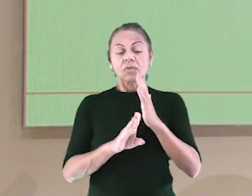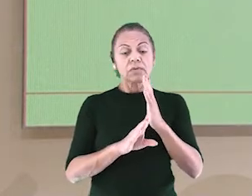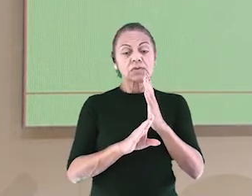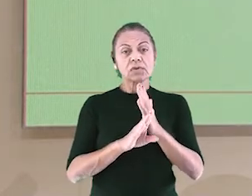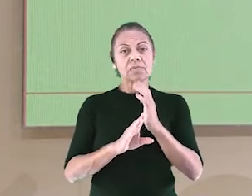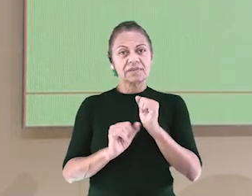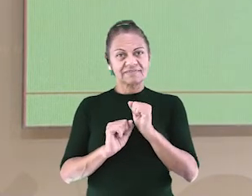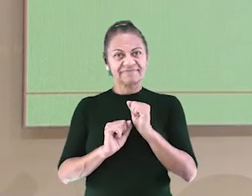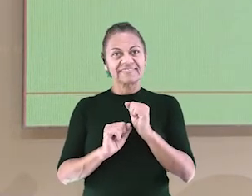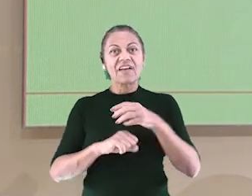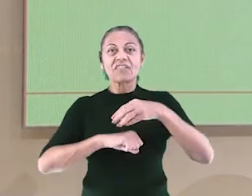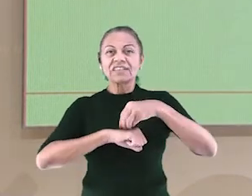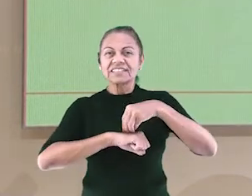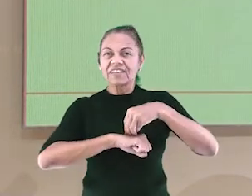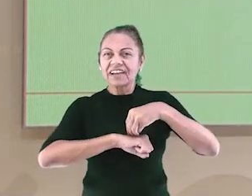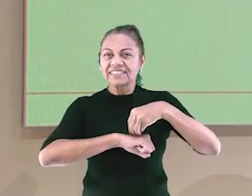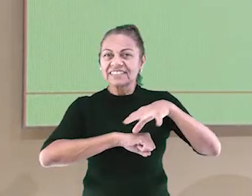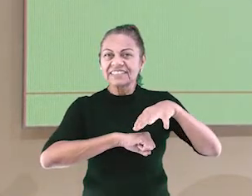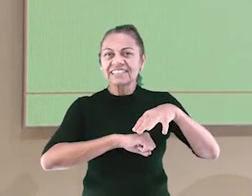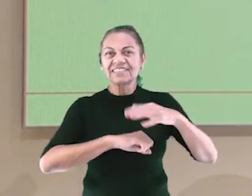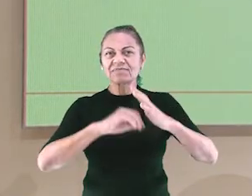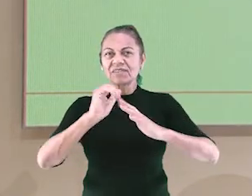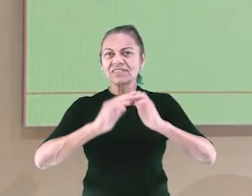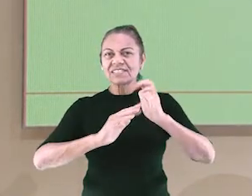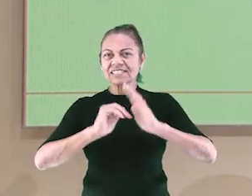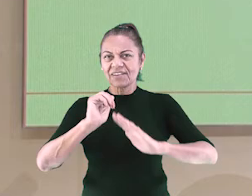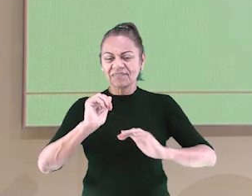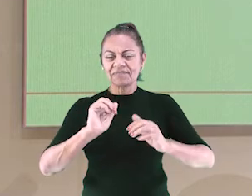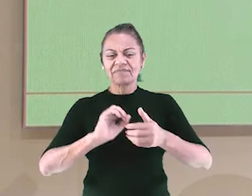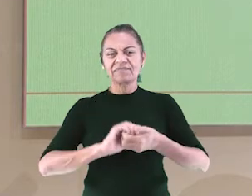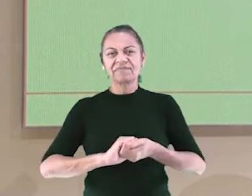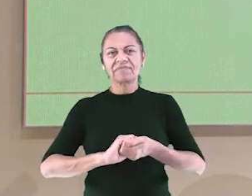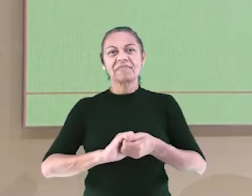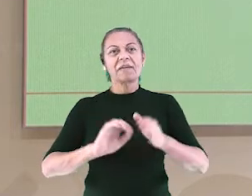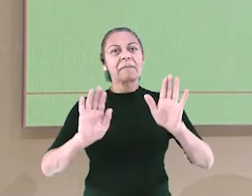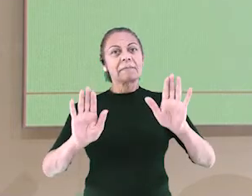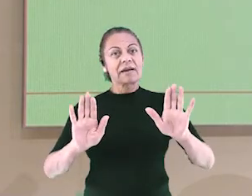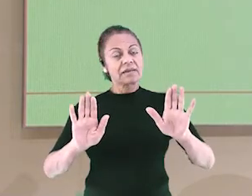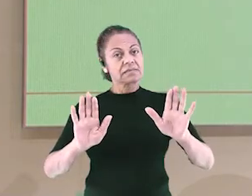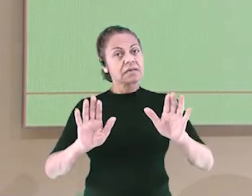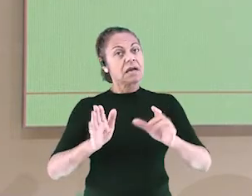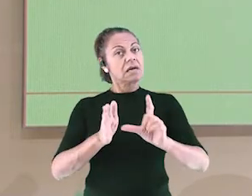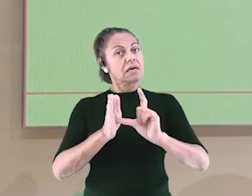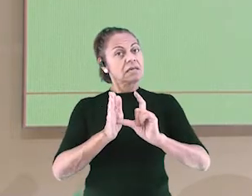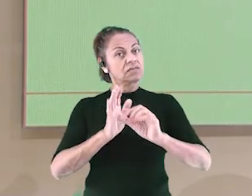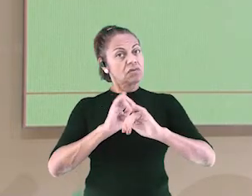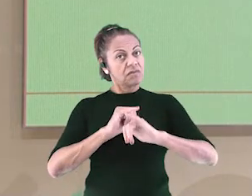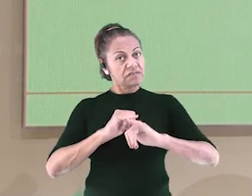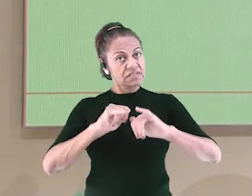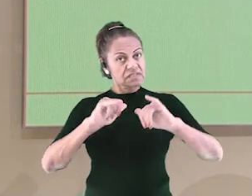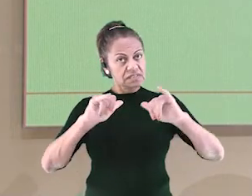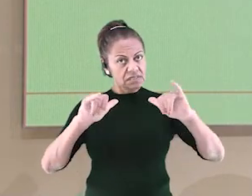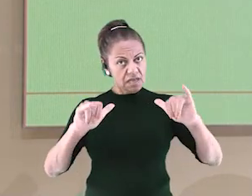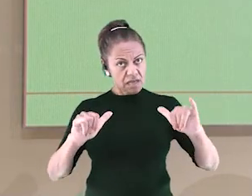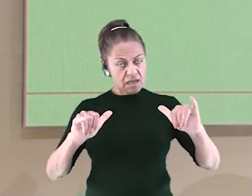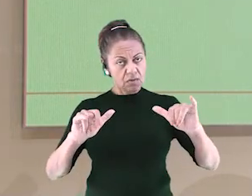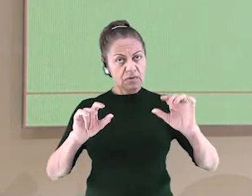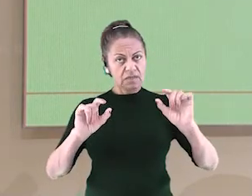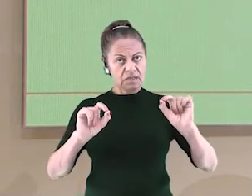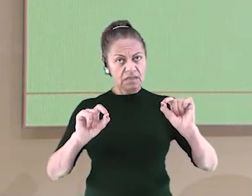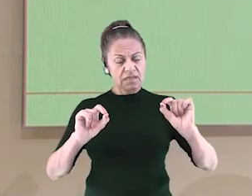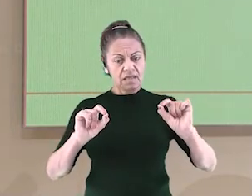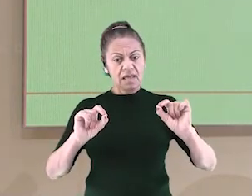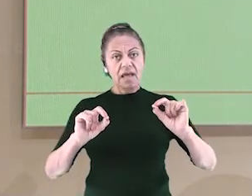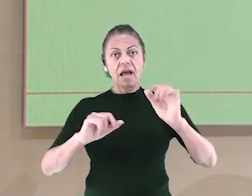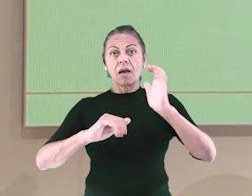uma brincadeira bem legal. Vamos brincar de adivinhação. Vou te dar algumas dicas de profissões e vou ver